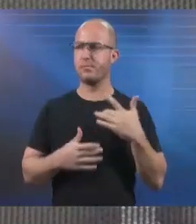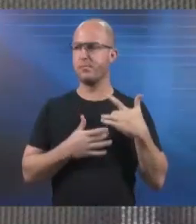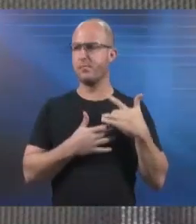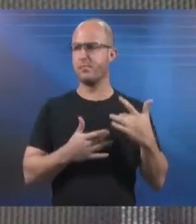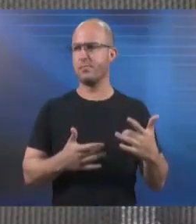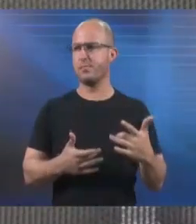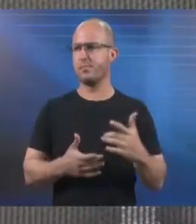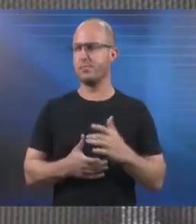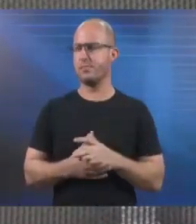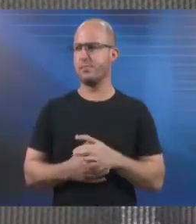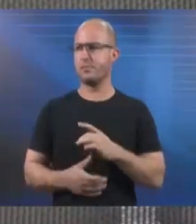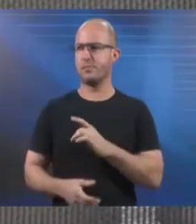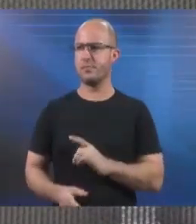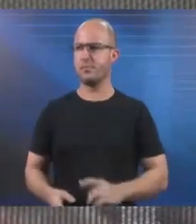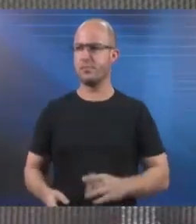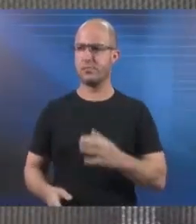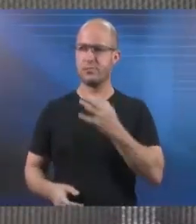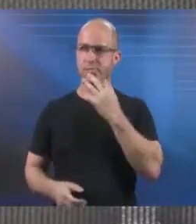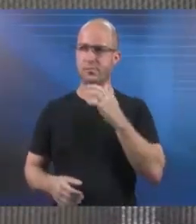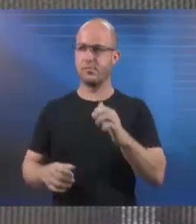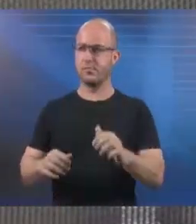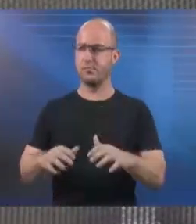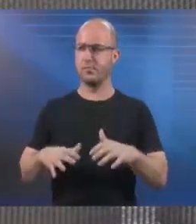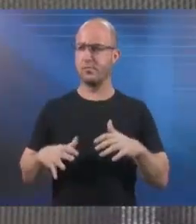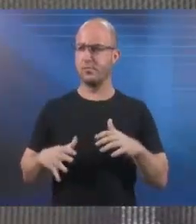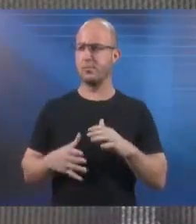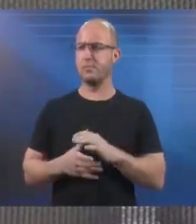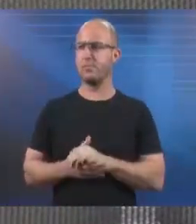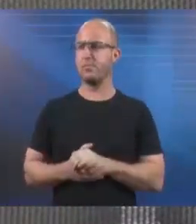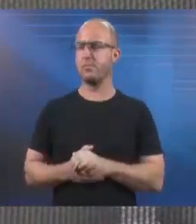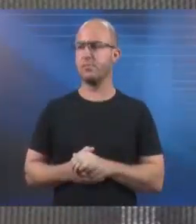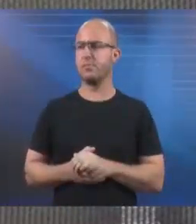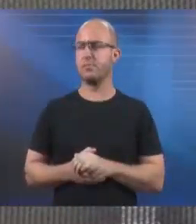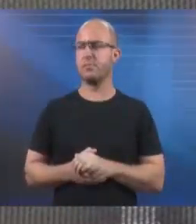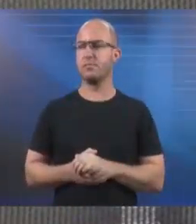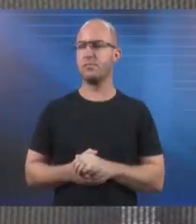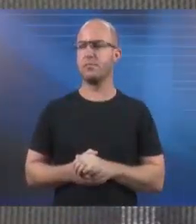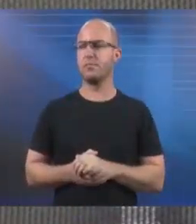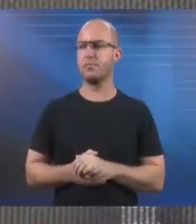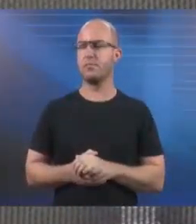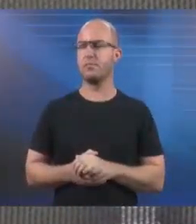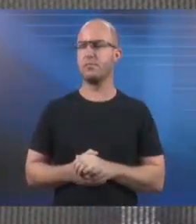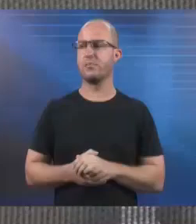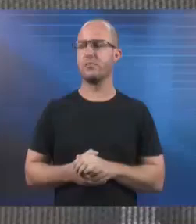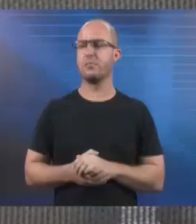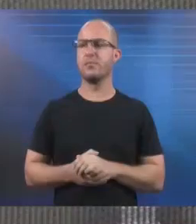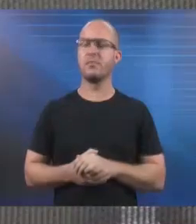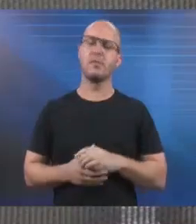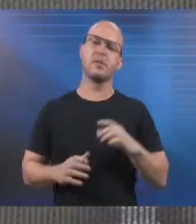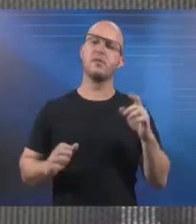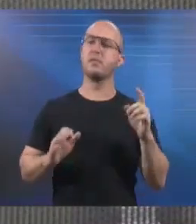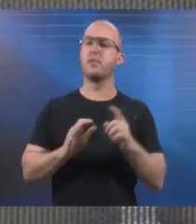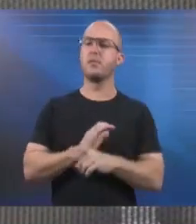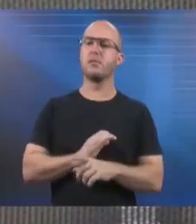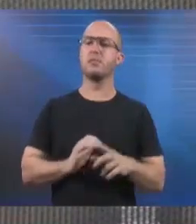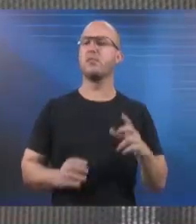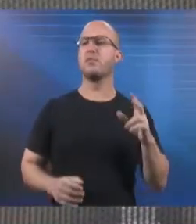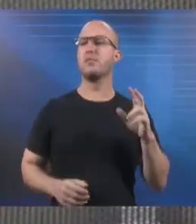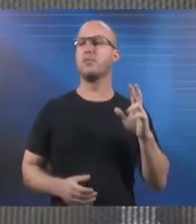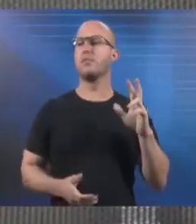inclusive Deputado Francisco Que bom que o senhor está no plenário porque há pouco aqui estava sendo colocada em cheque a posição